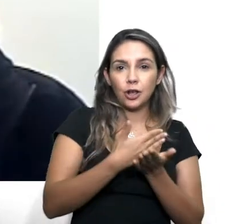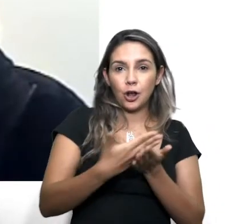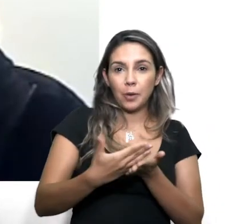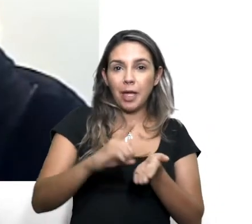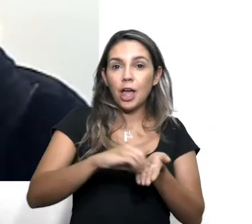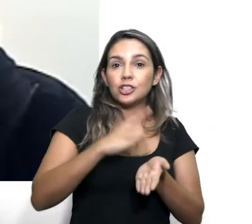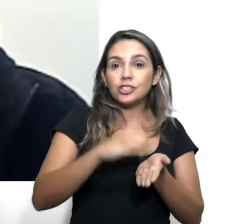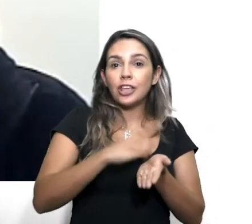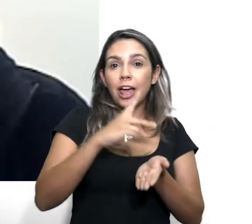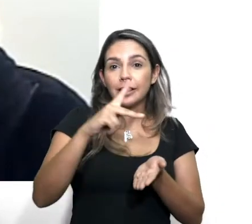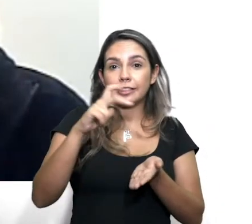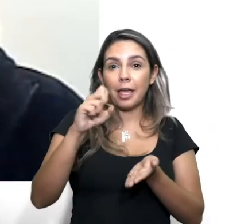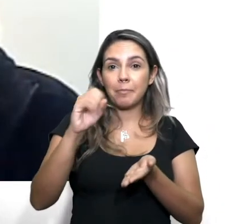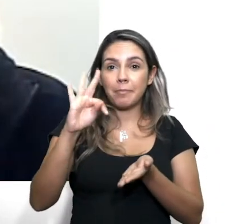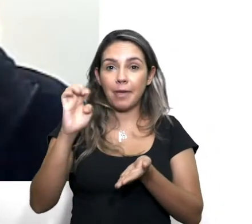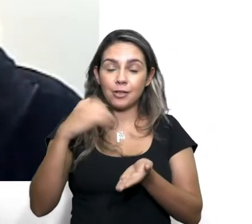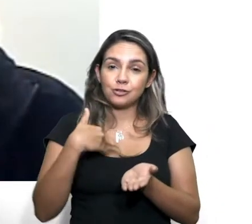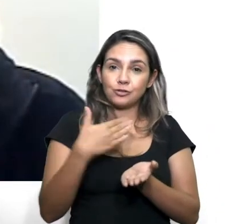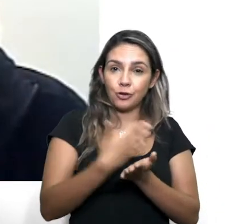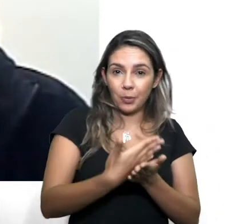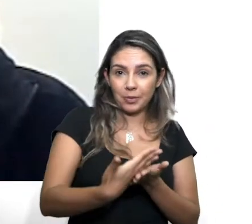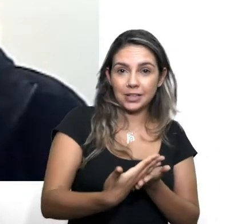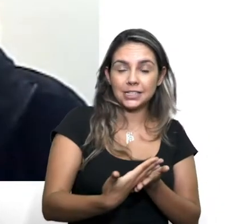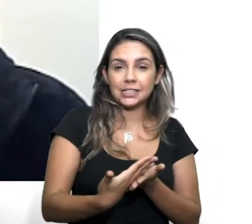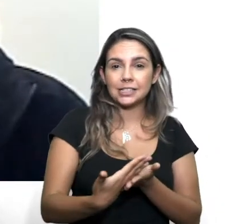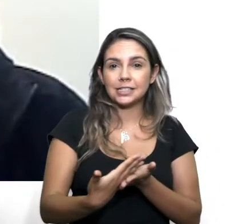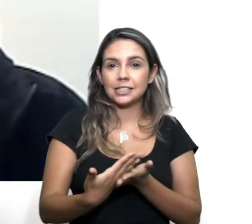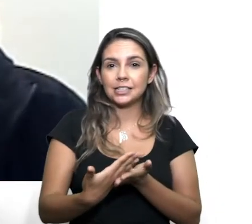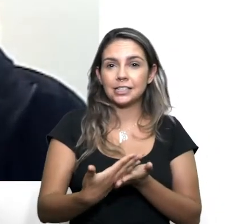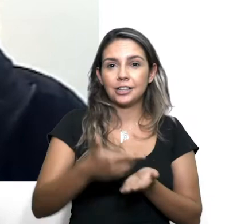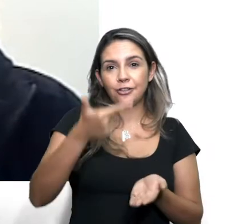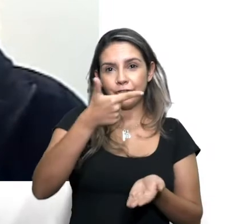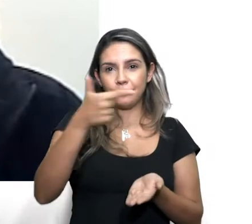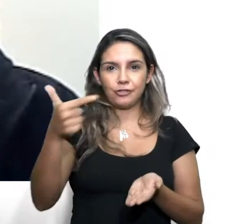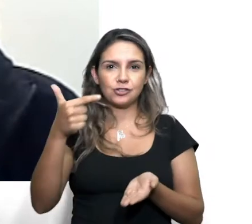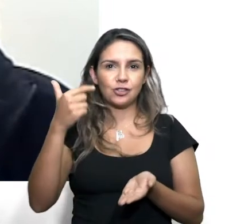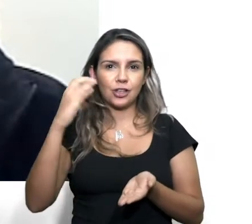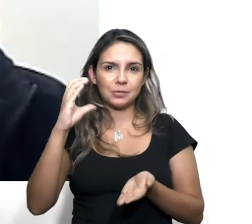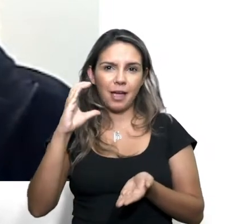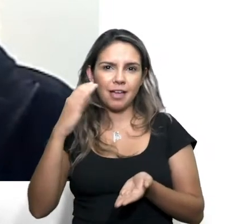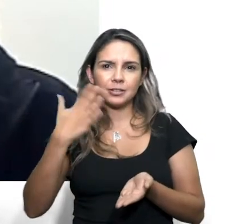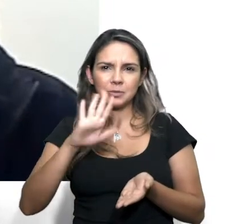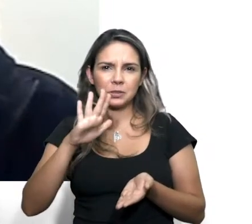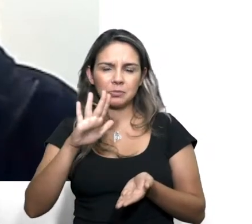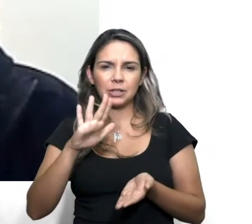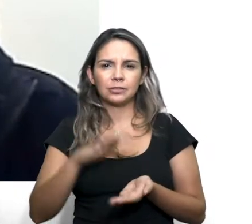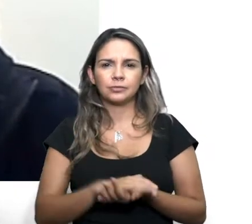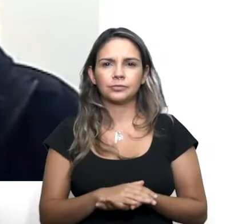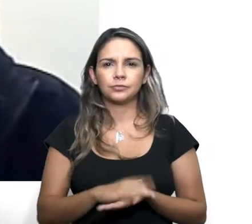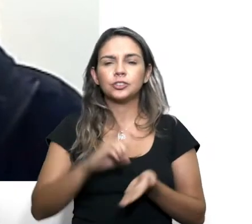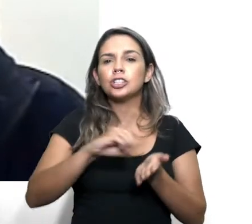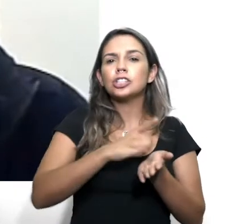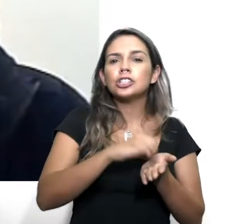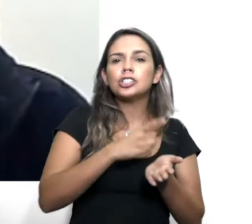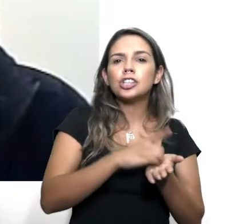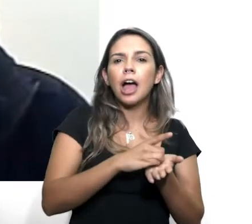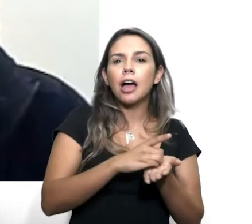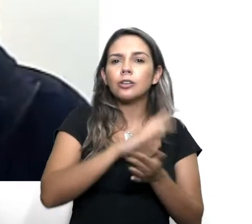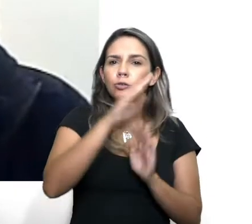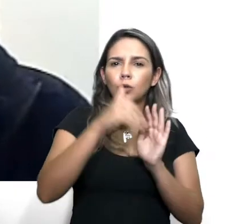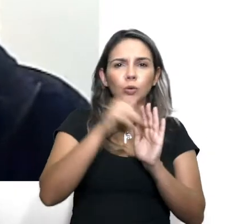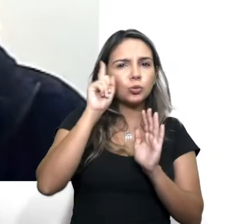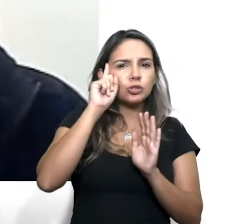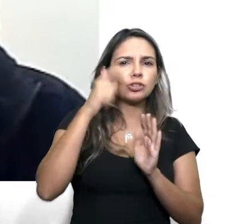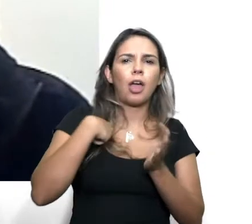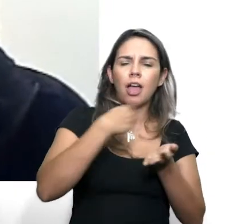da Peste. Eu comecei a escrever a 22 de março, se não me engano. O Diário da Peste eu escrevi todos os dias,